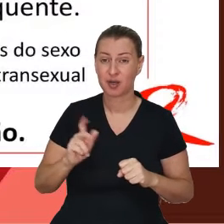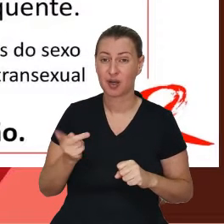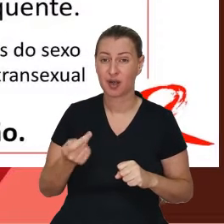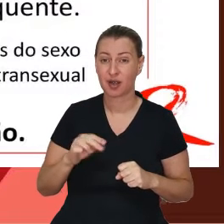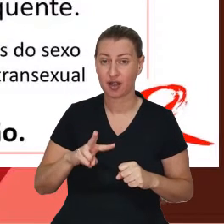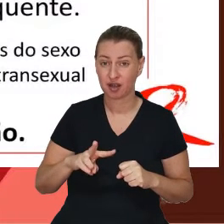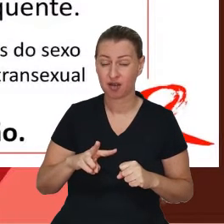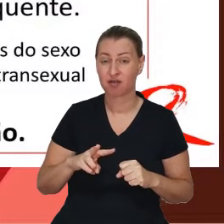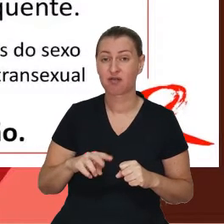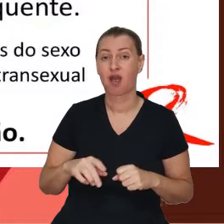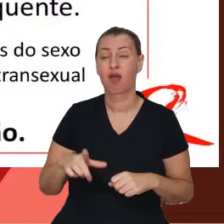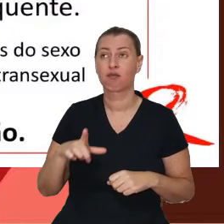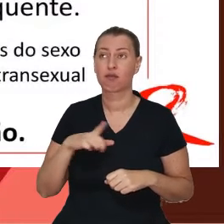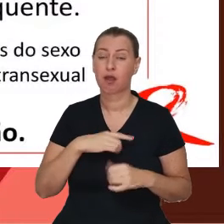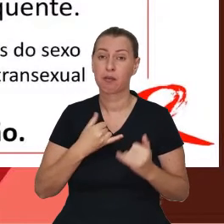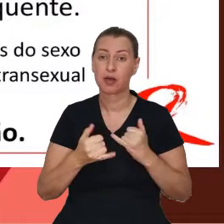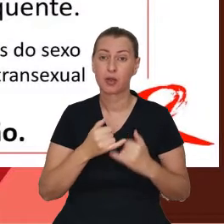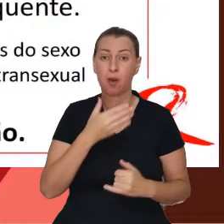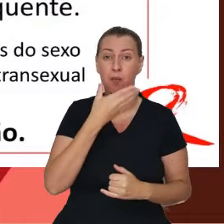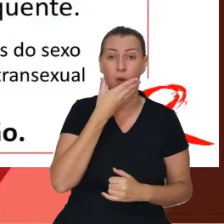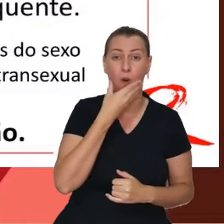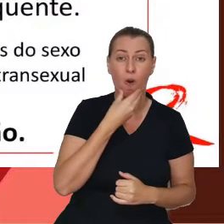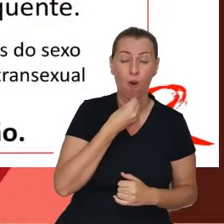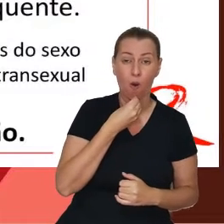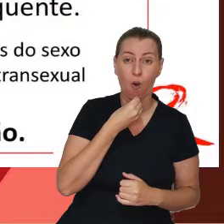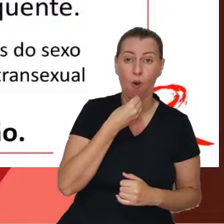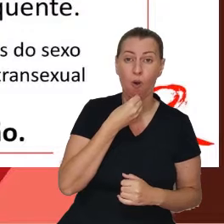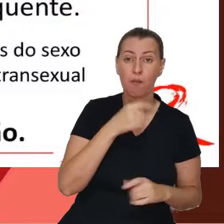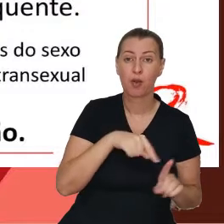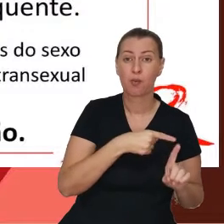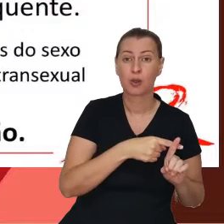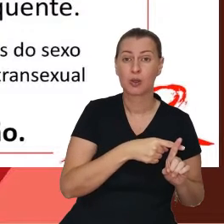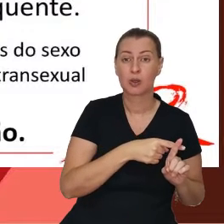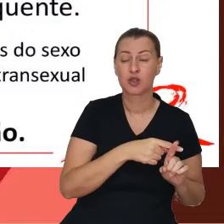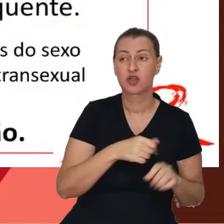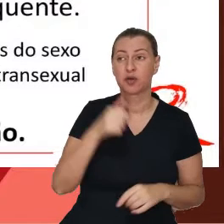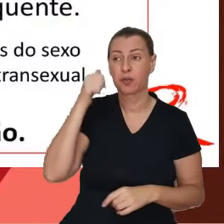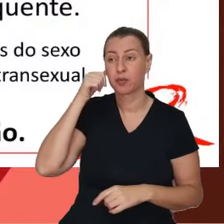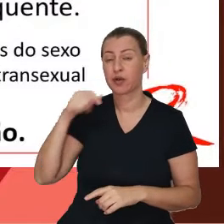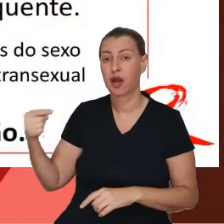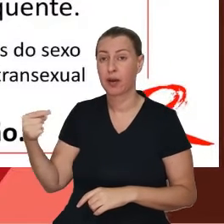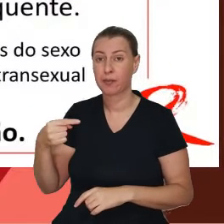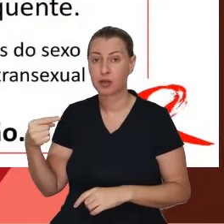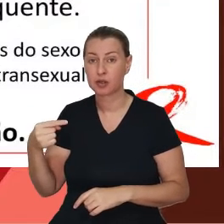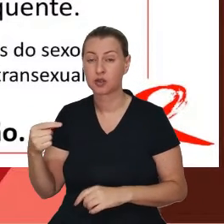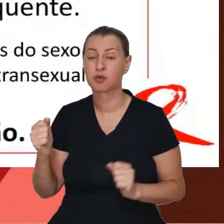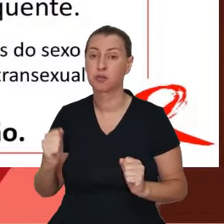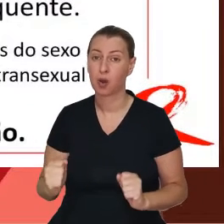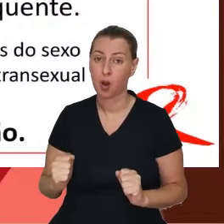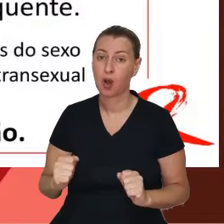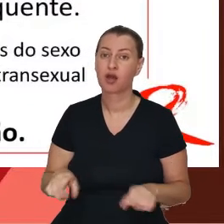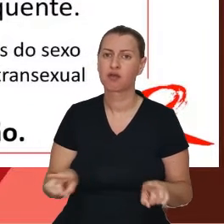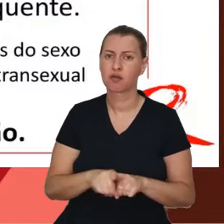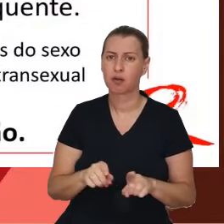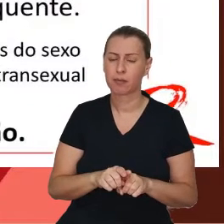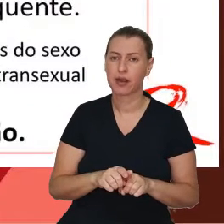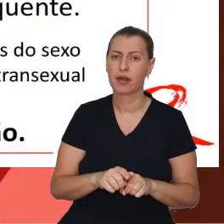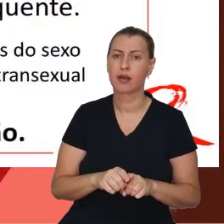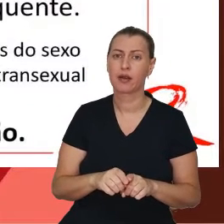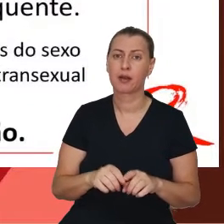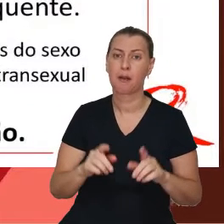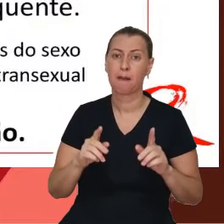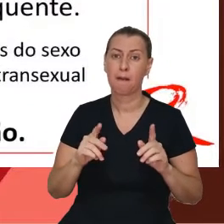parcerias sorodiscordantes, homens que fazem sexo com homens, profissionais do sexo e população